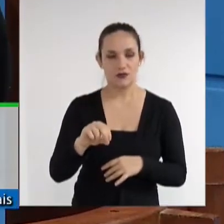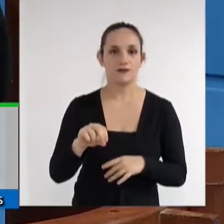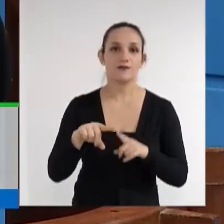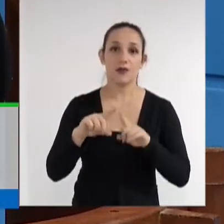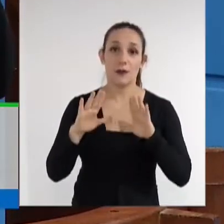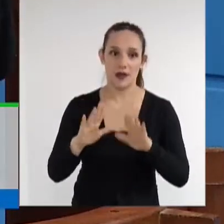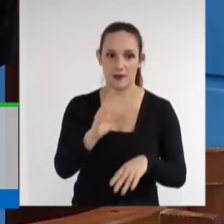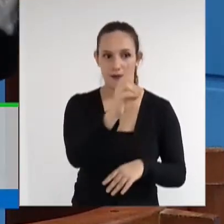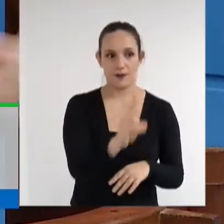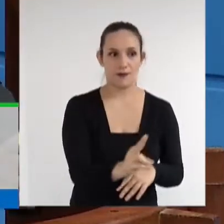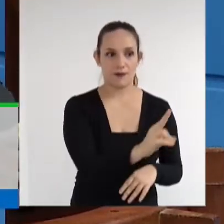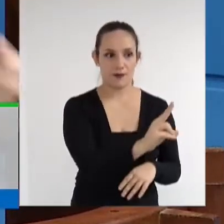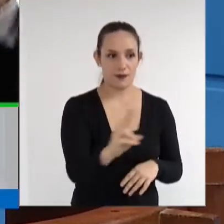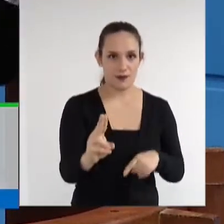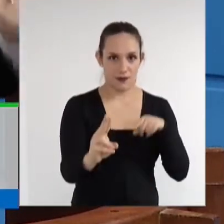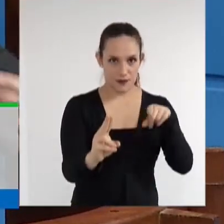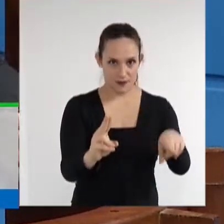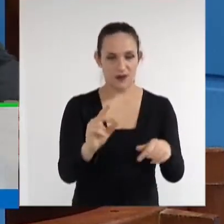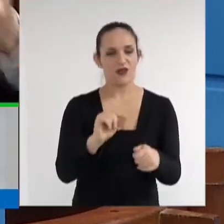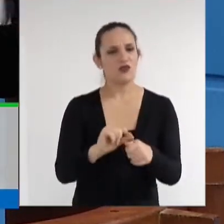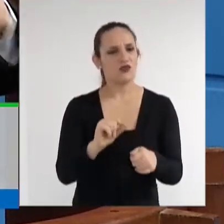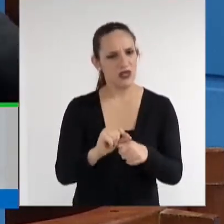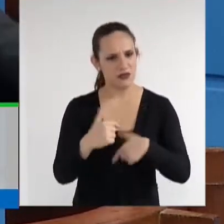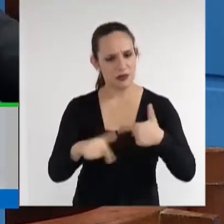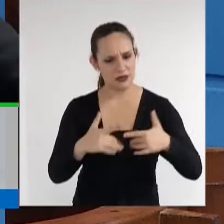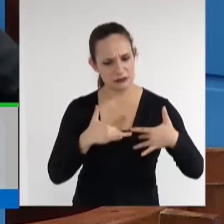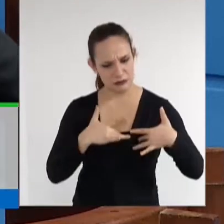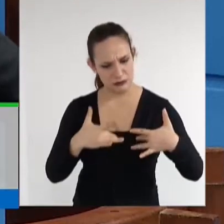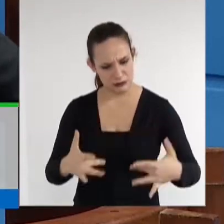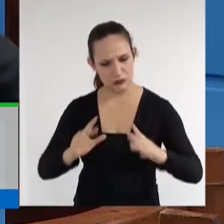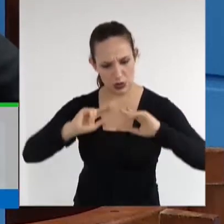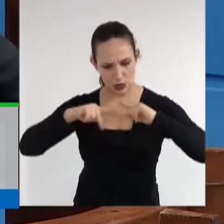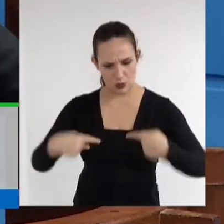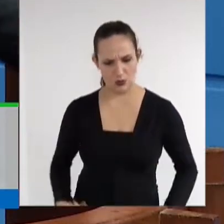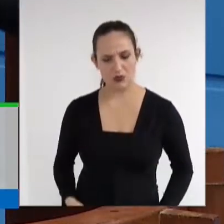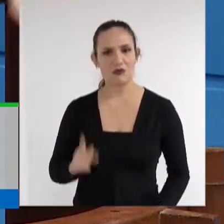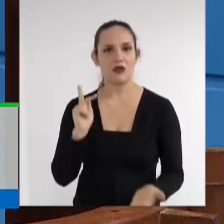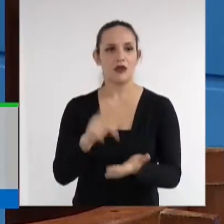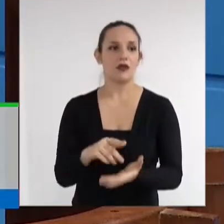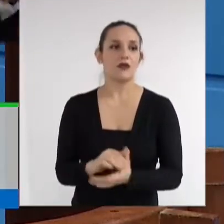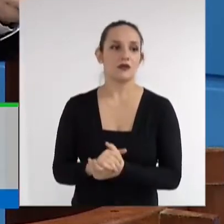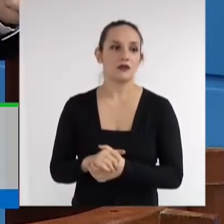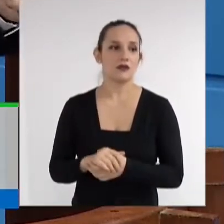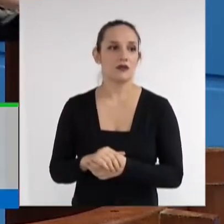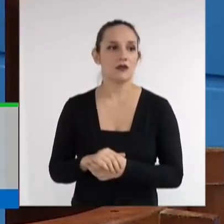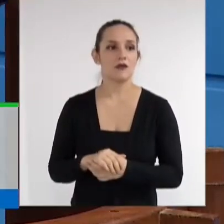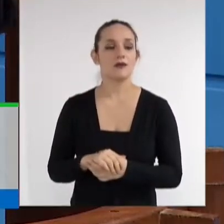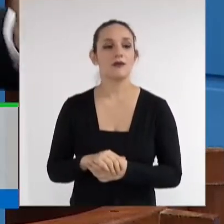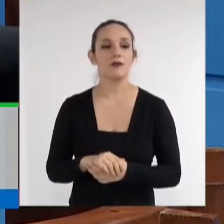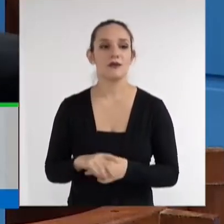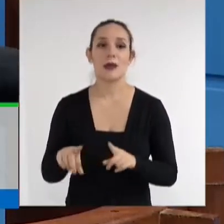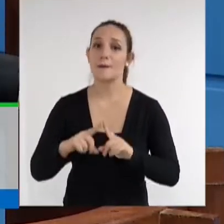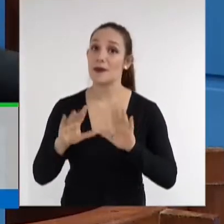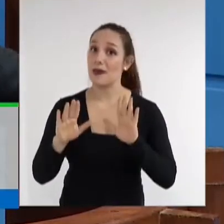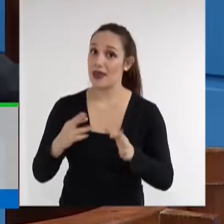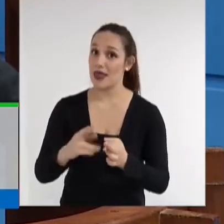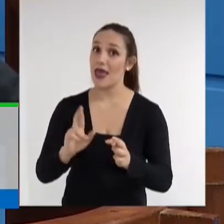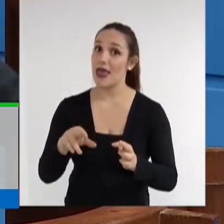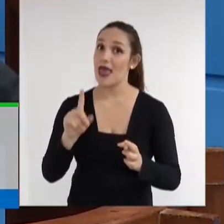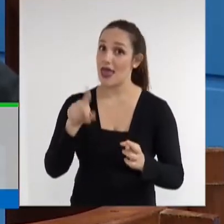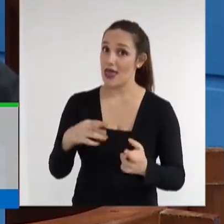esse trabalho caritativo, humanitário, essa deveria ser uma política